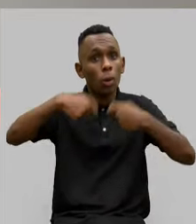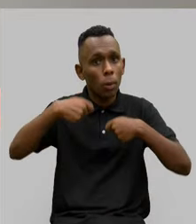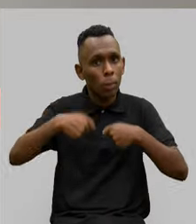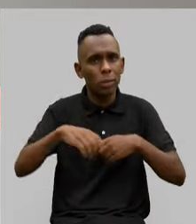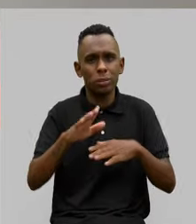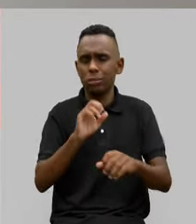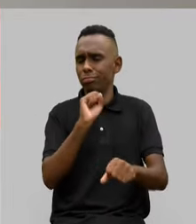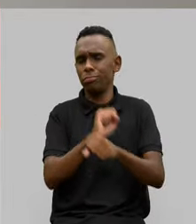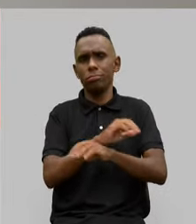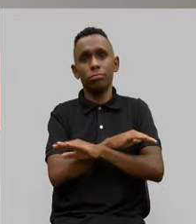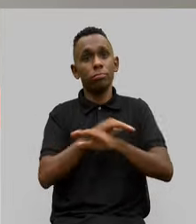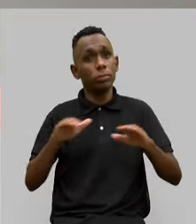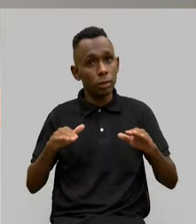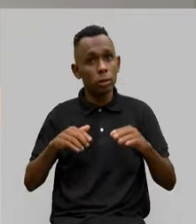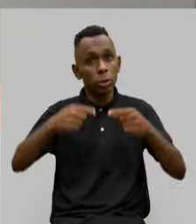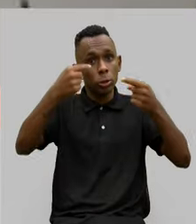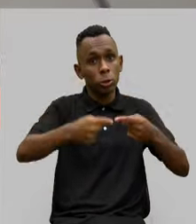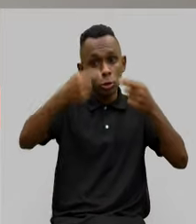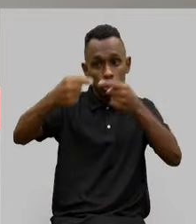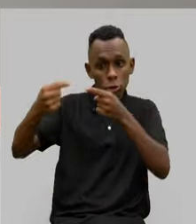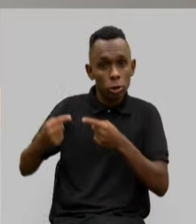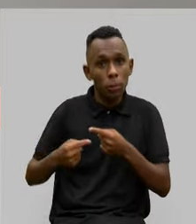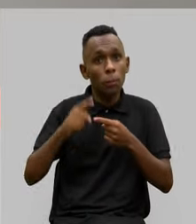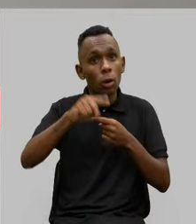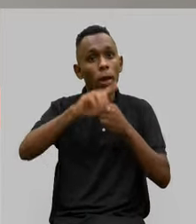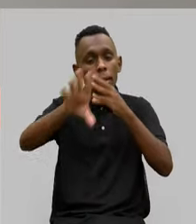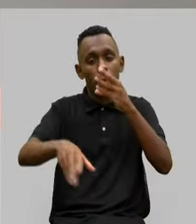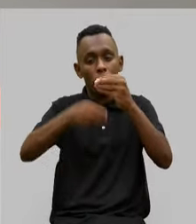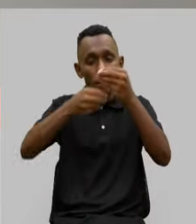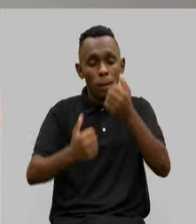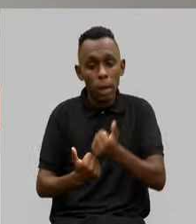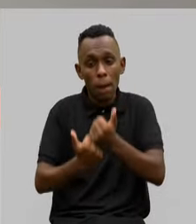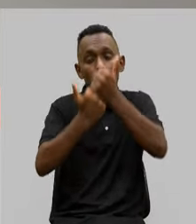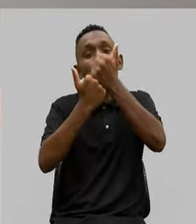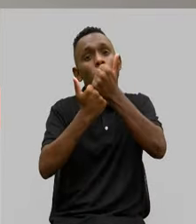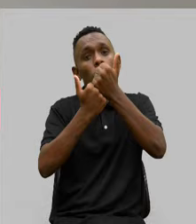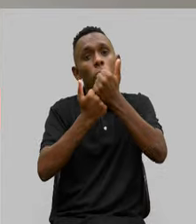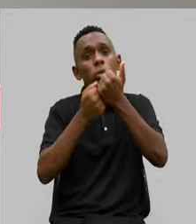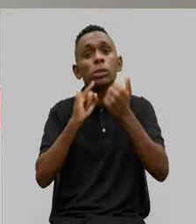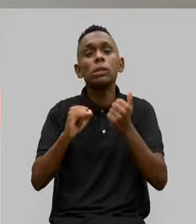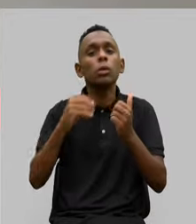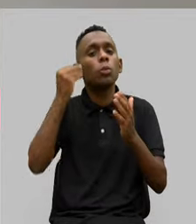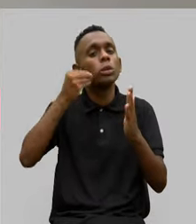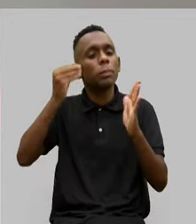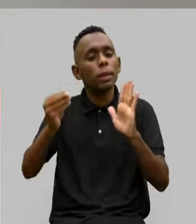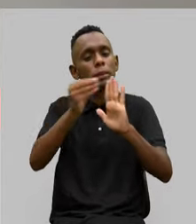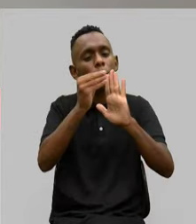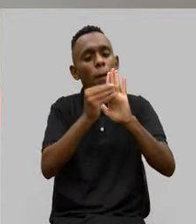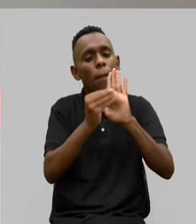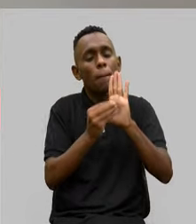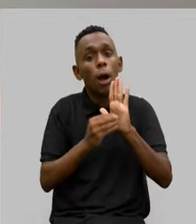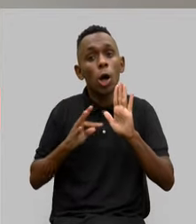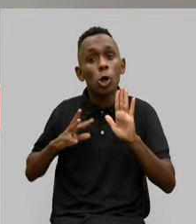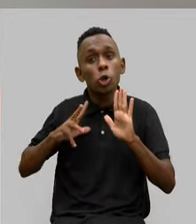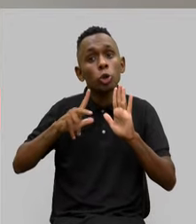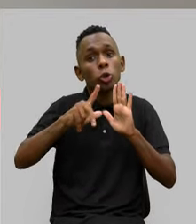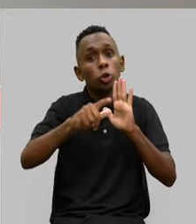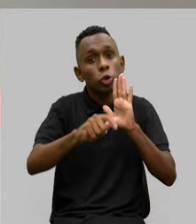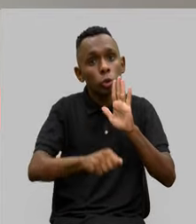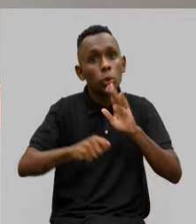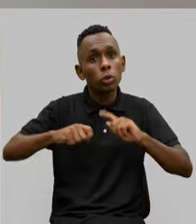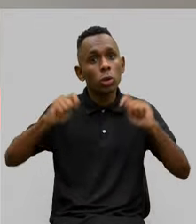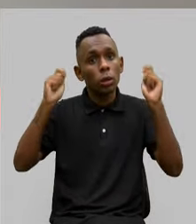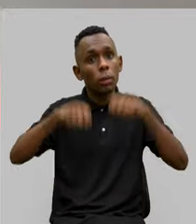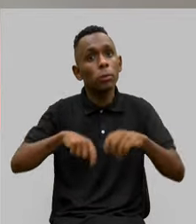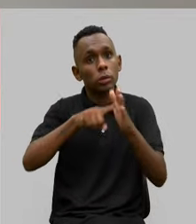lógica da disputa e pra lógica da soma e se nós tivermos um portfólio com todo mundo que nos apresente possibilidade